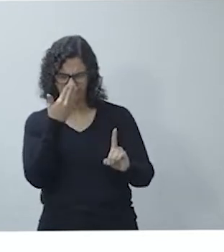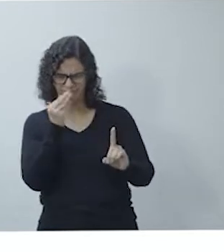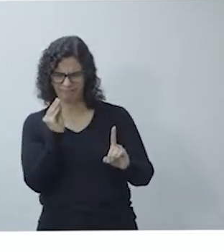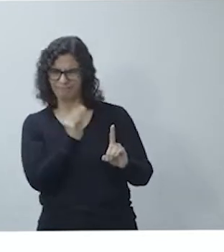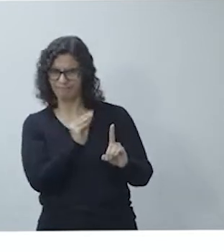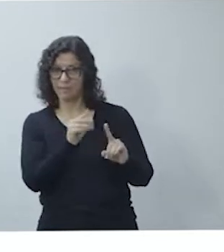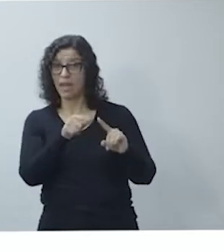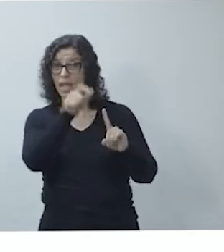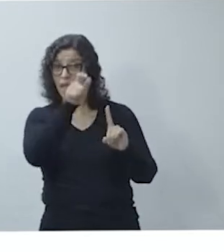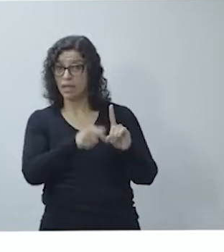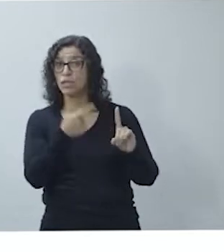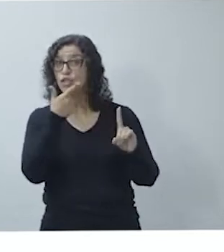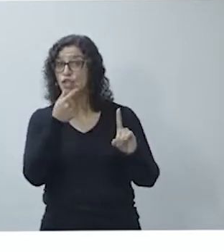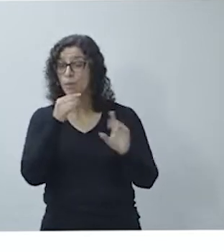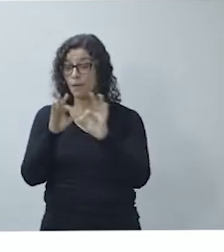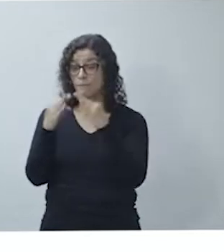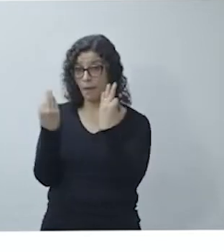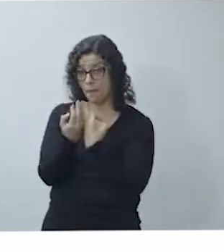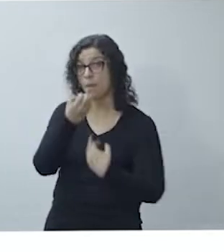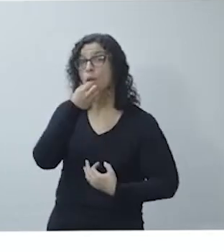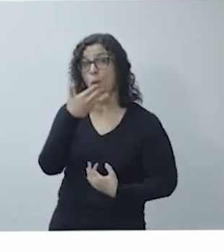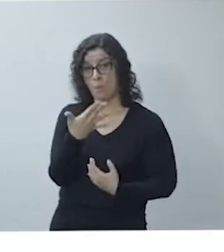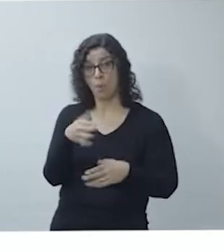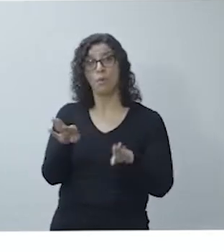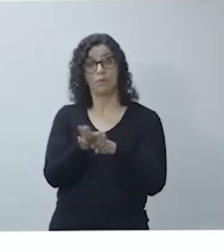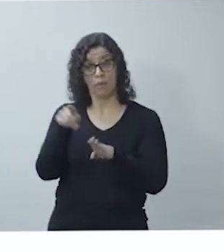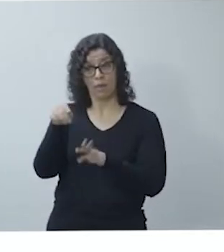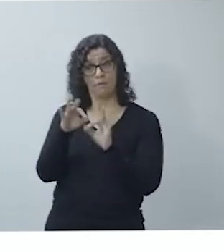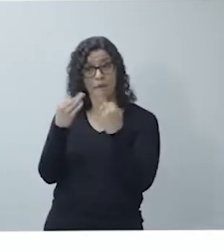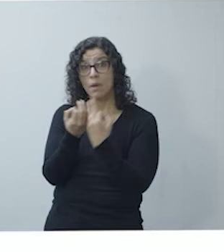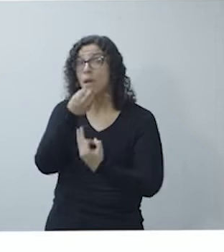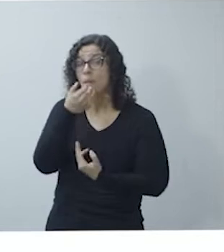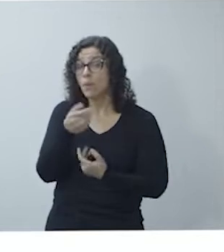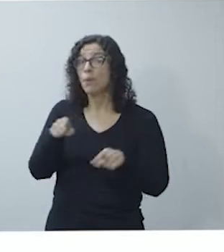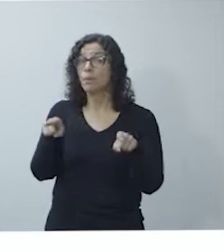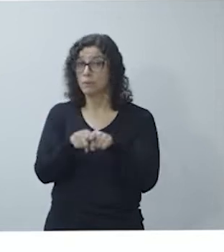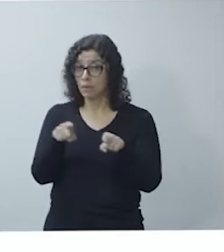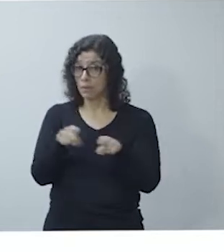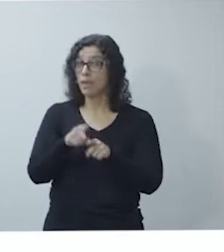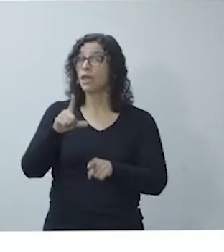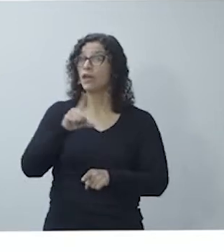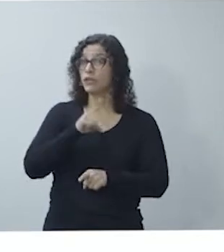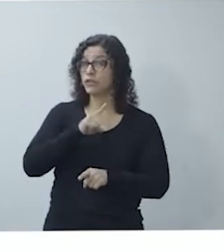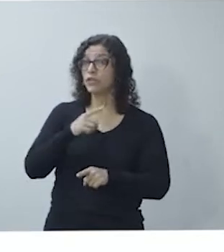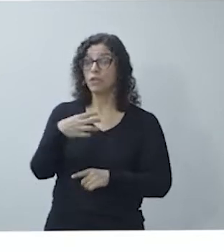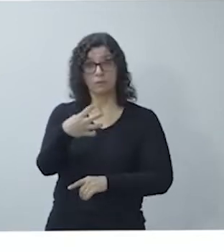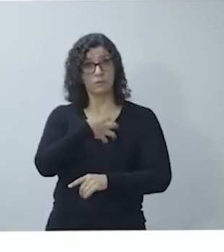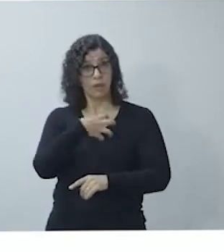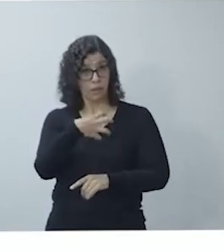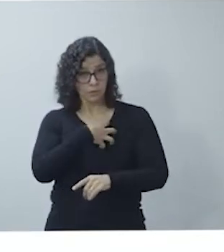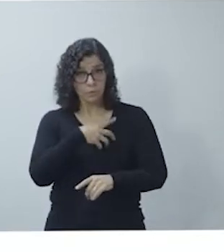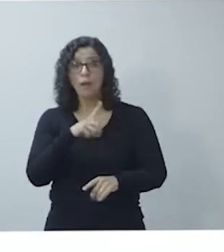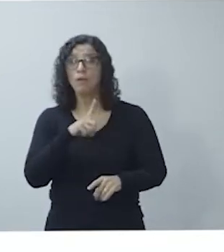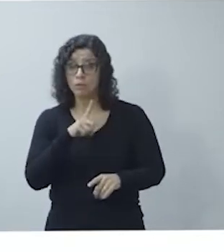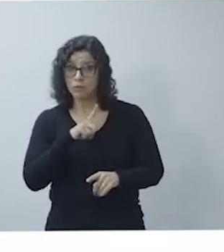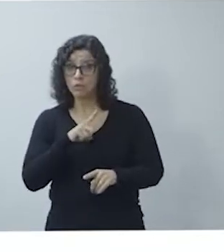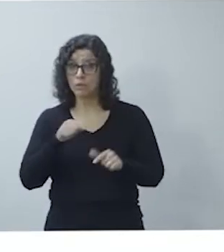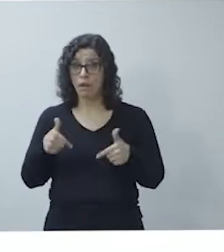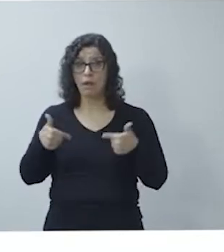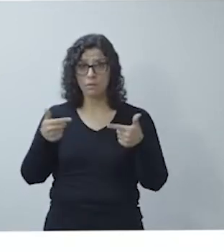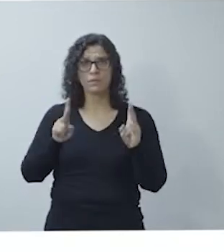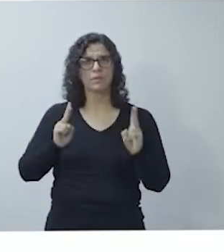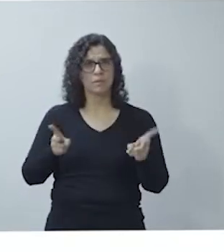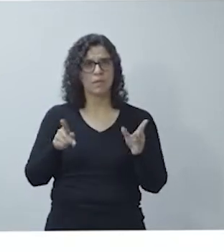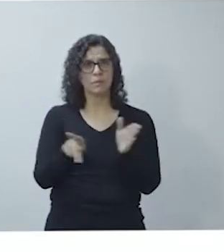Esse rapaz, filho de boa família, tão boa que até tinha sentimentos, agira